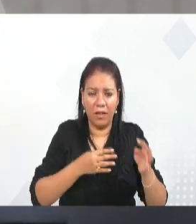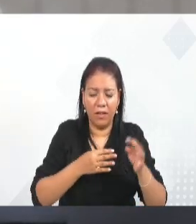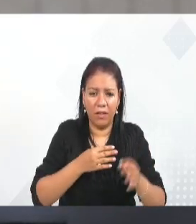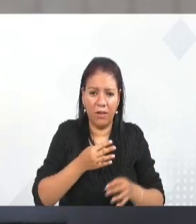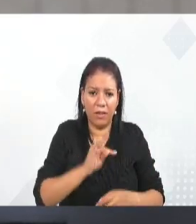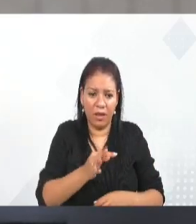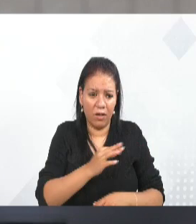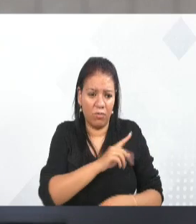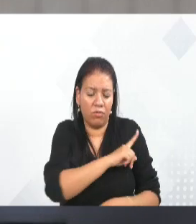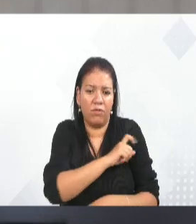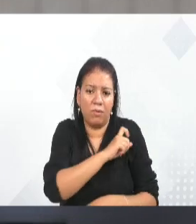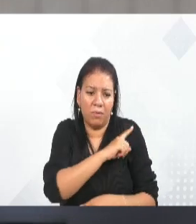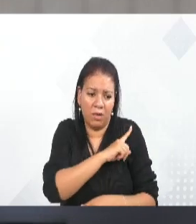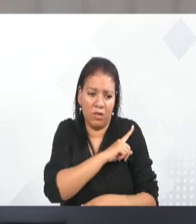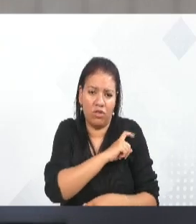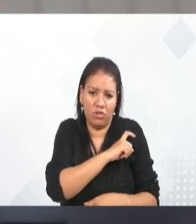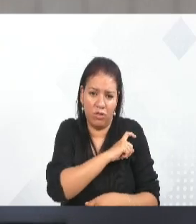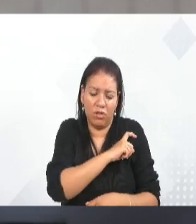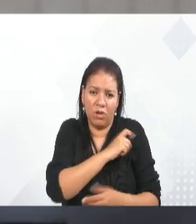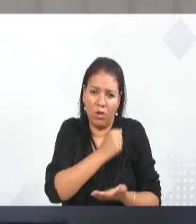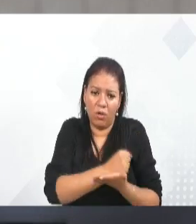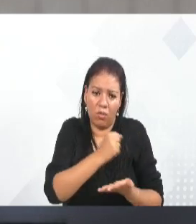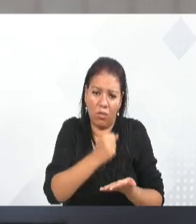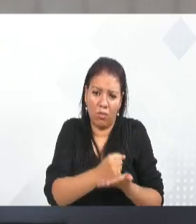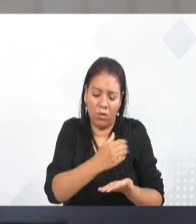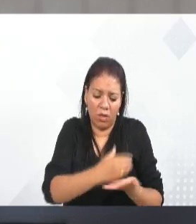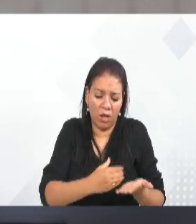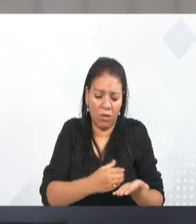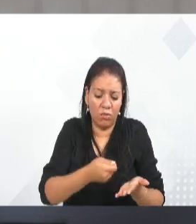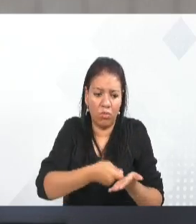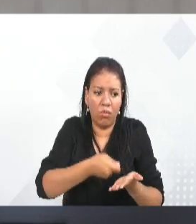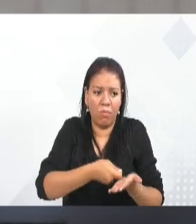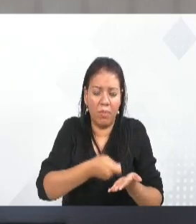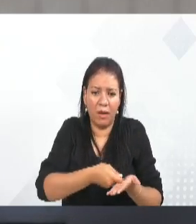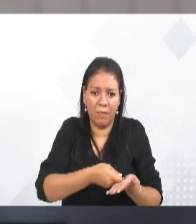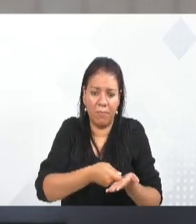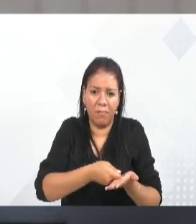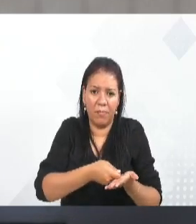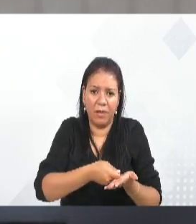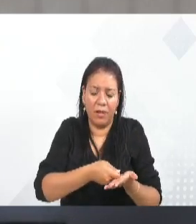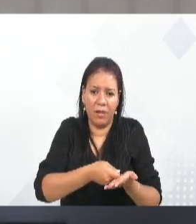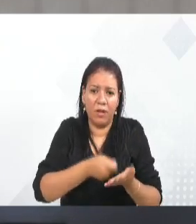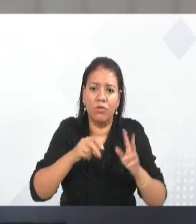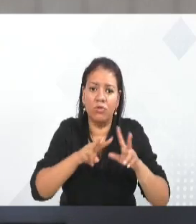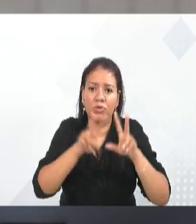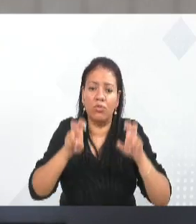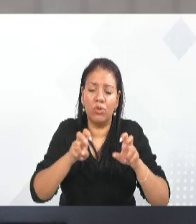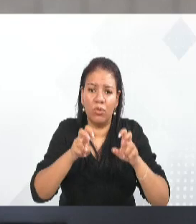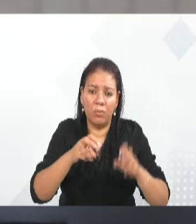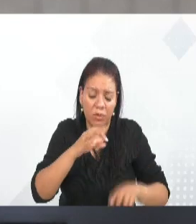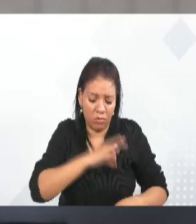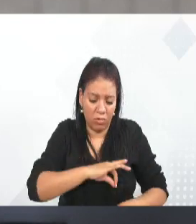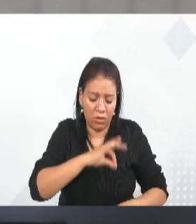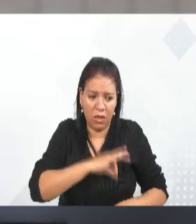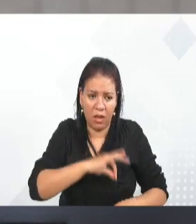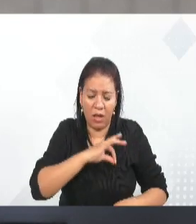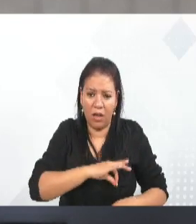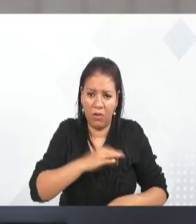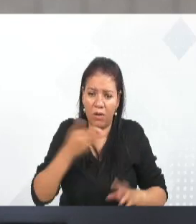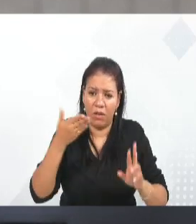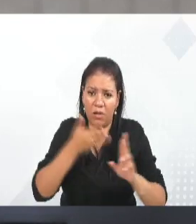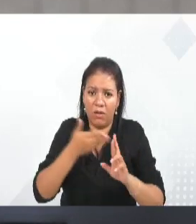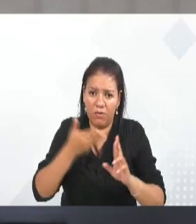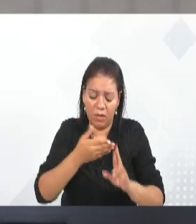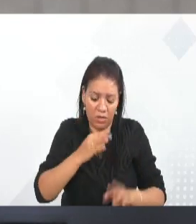técnico enfermagem Roni que também entrou em contato comigo também entrou em contato com vossa excelência e cobrava justamente isso né sobre a questão do repasse de valores referentes